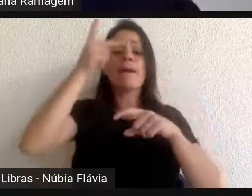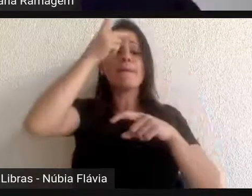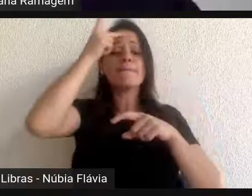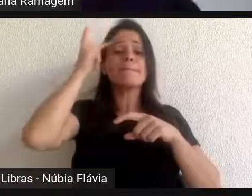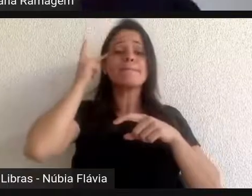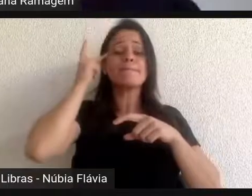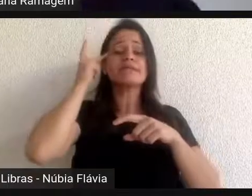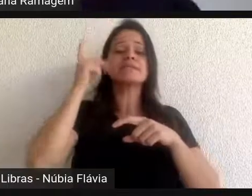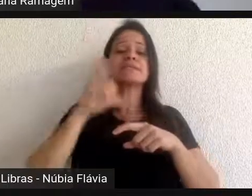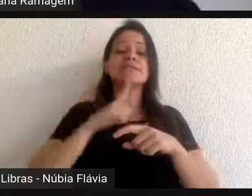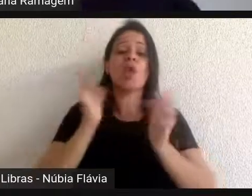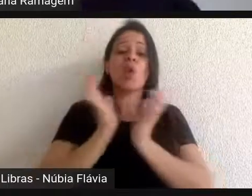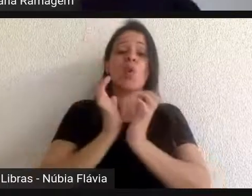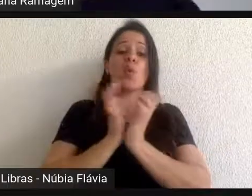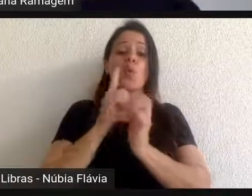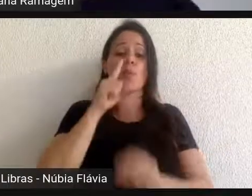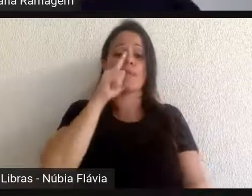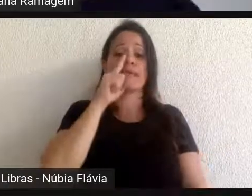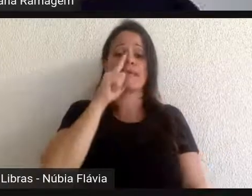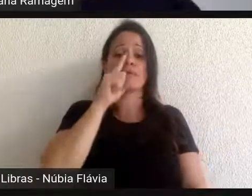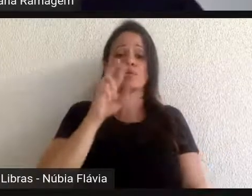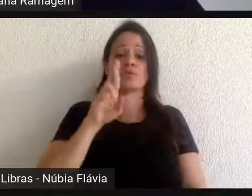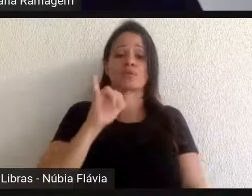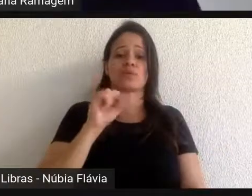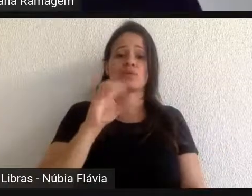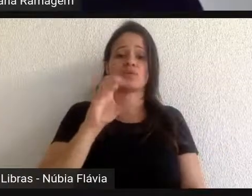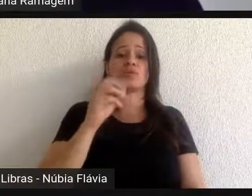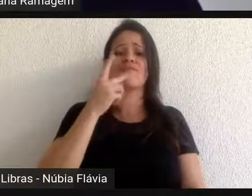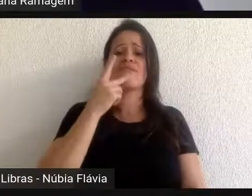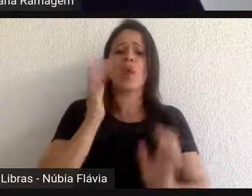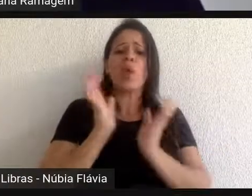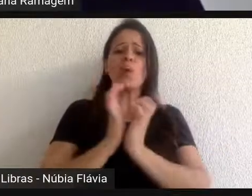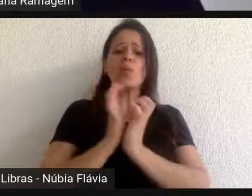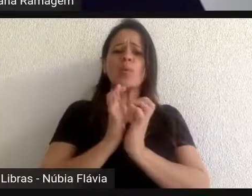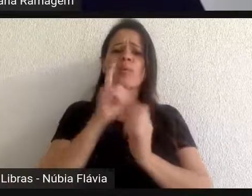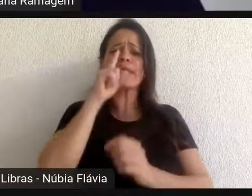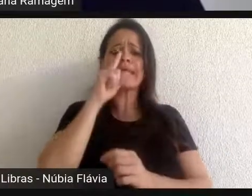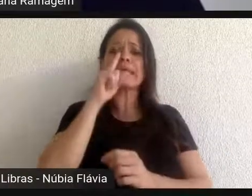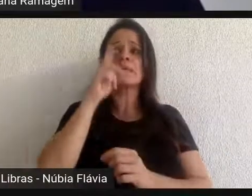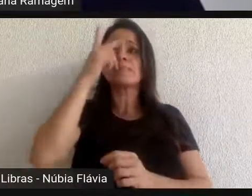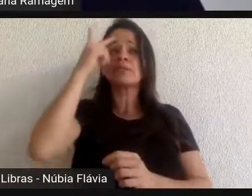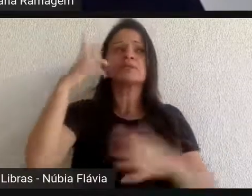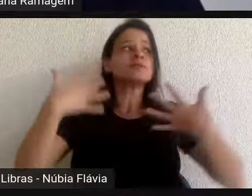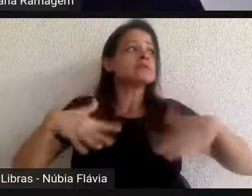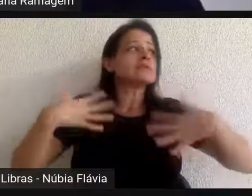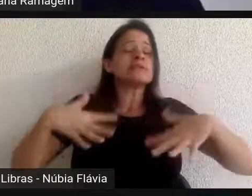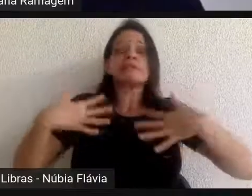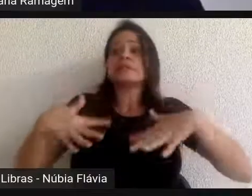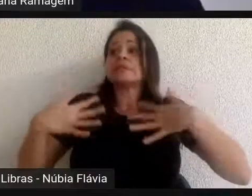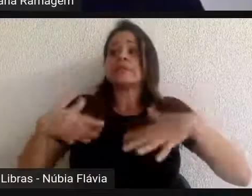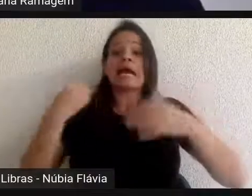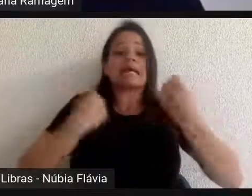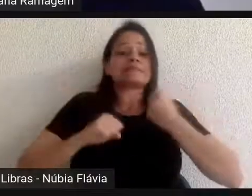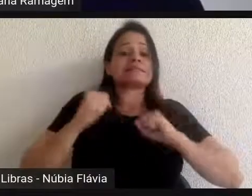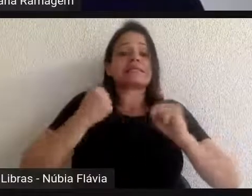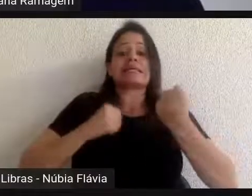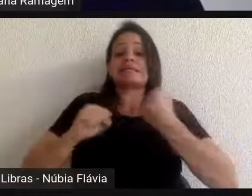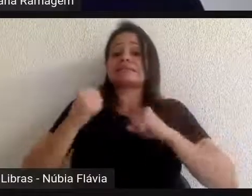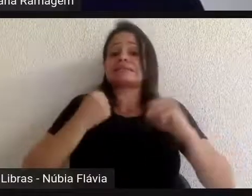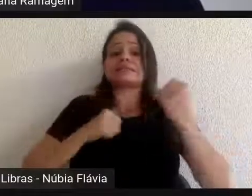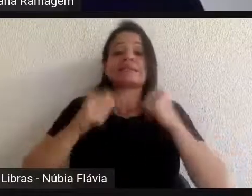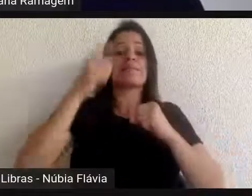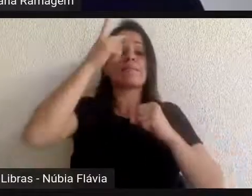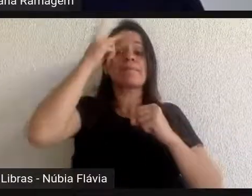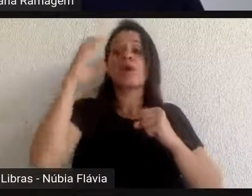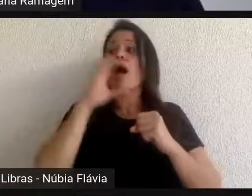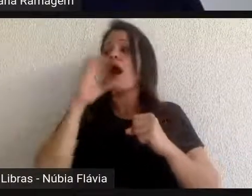de risco, né? Só se falava em grupo de risco, grupo de risco. Isso causou muito pânico, muita ansiedade, né? E as pessoas naquela